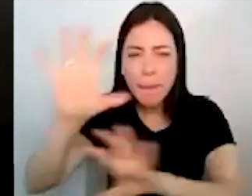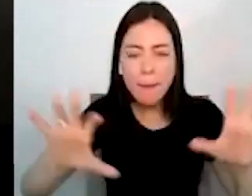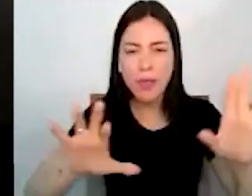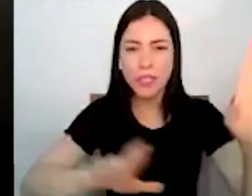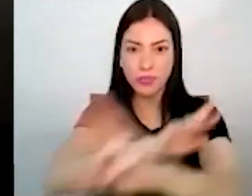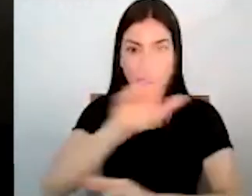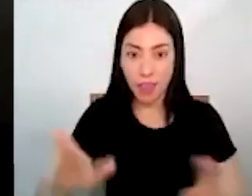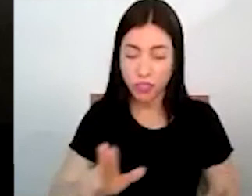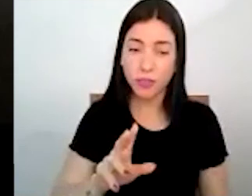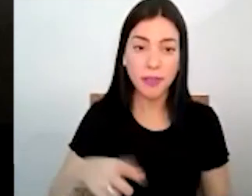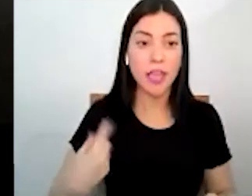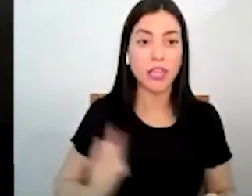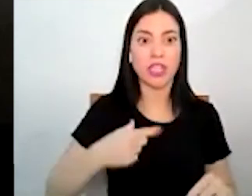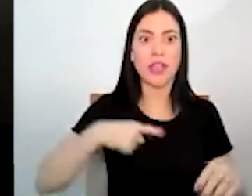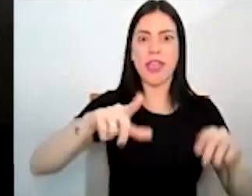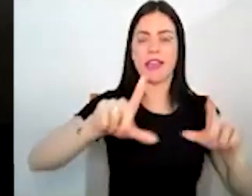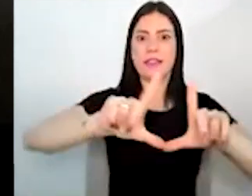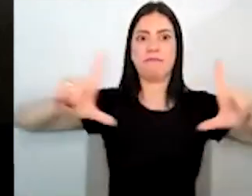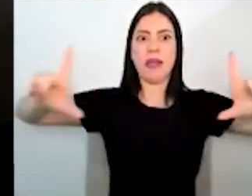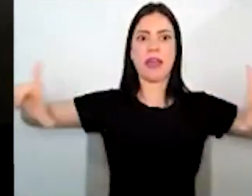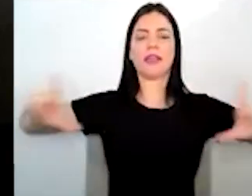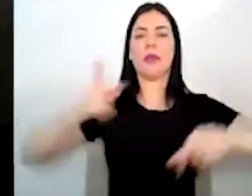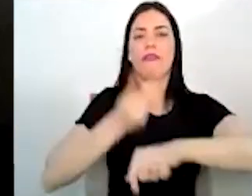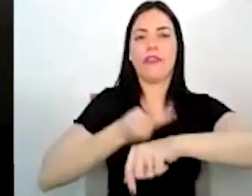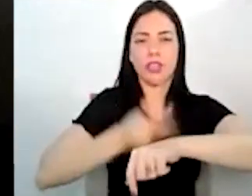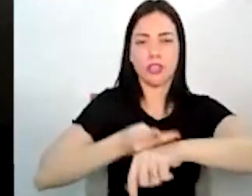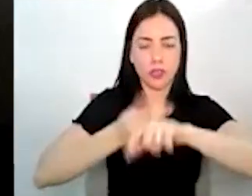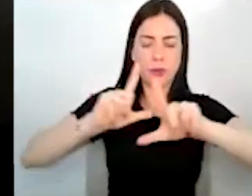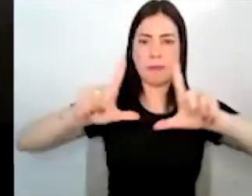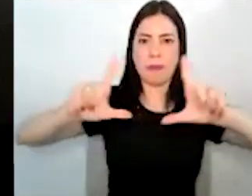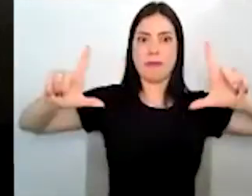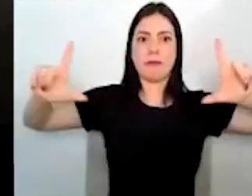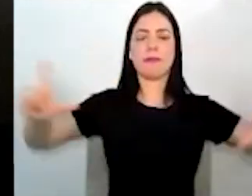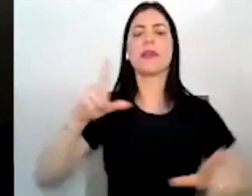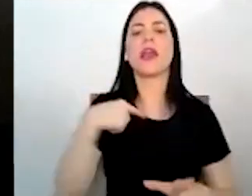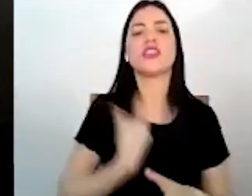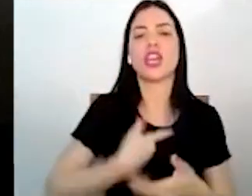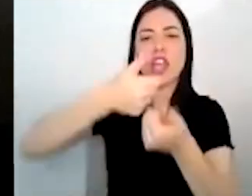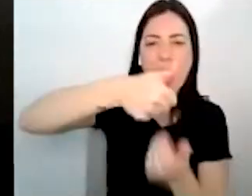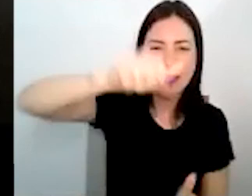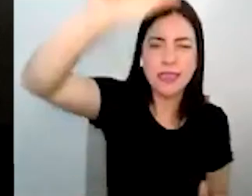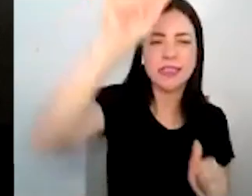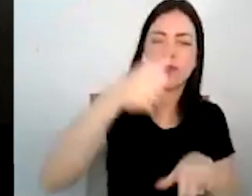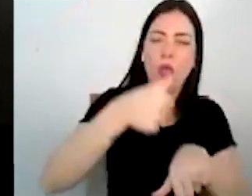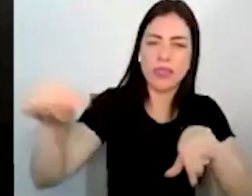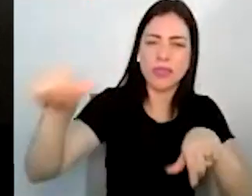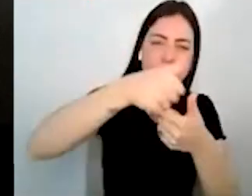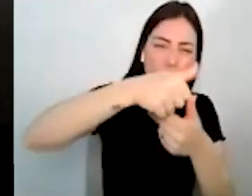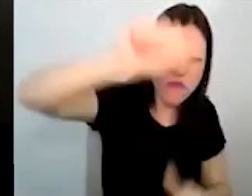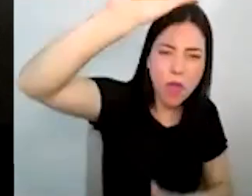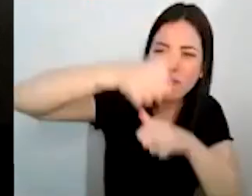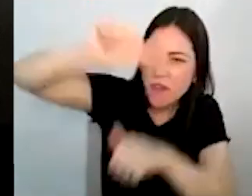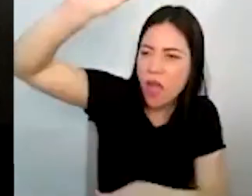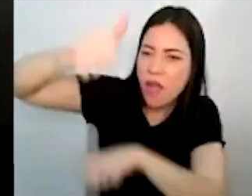tinha esse grande paredão de vidro, em que a gente adesivou várias dessas fotografias da vida e da obra